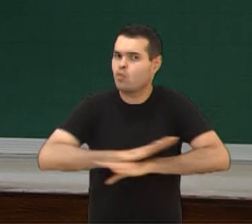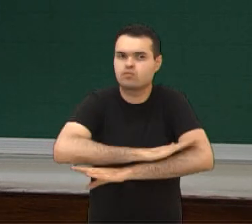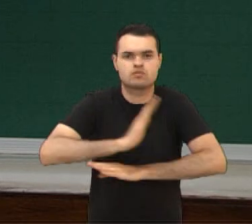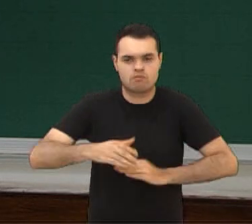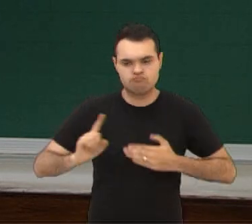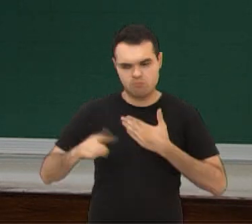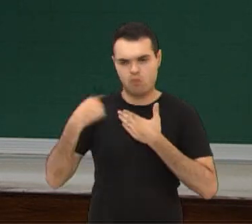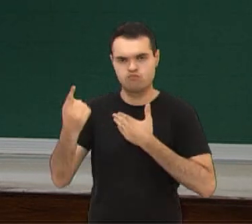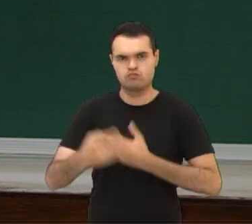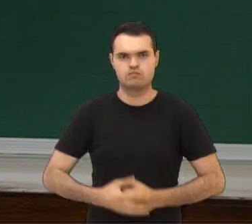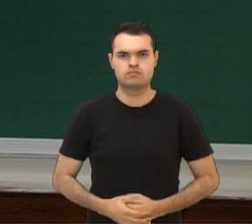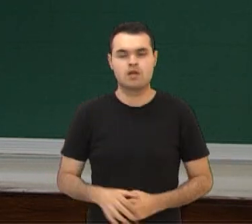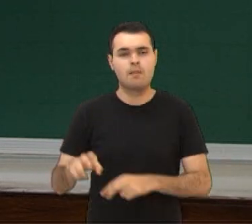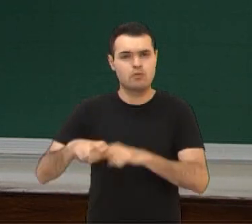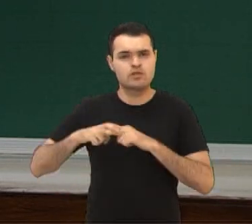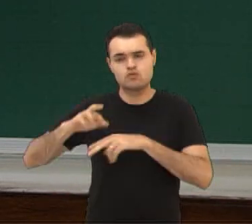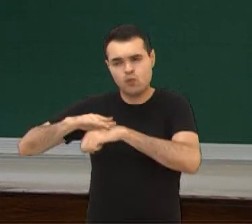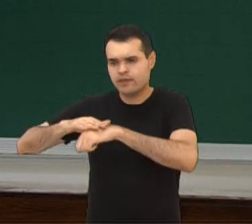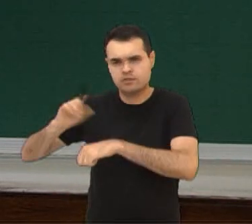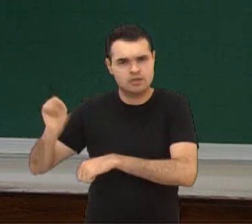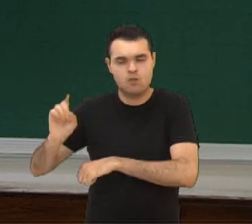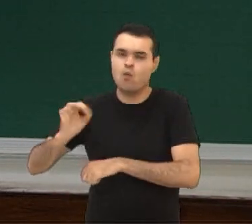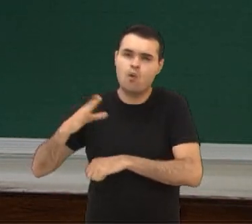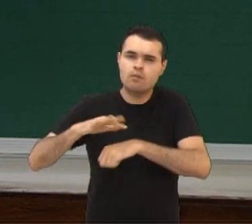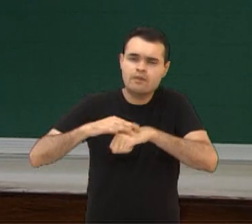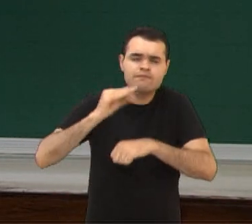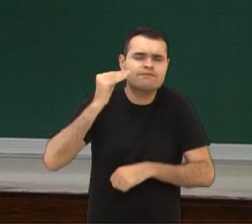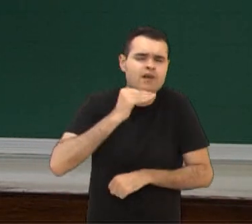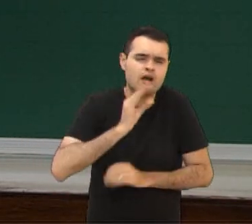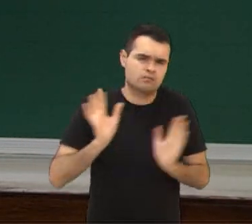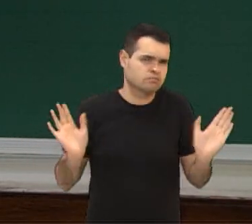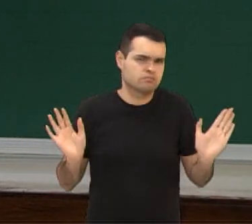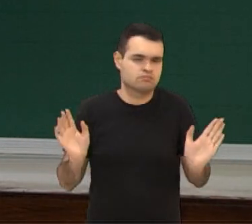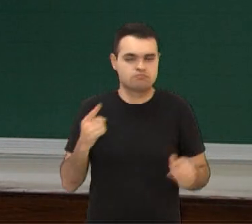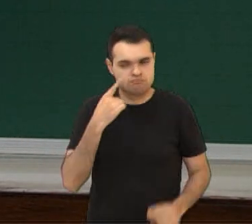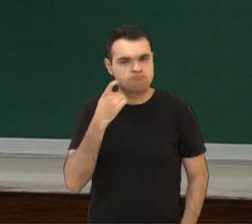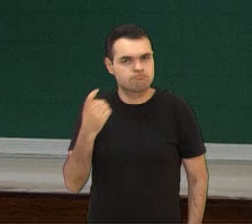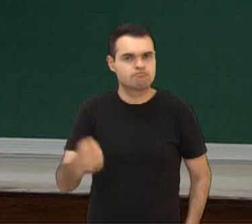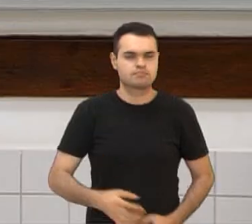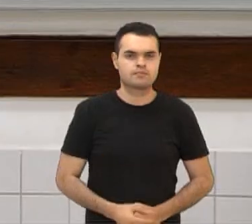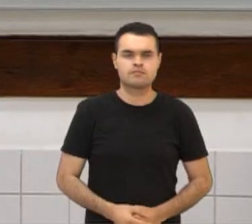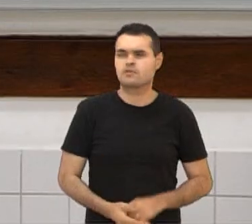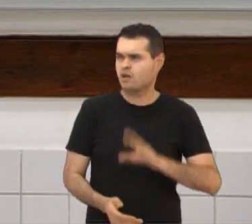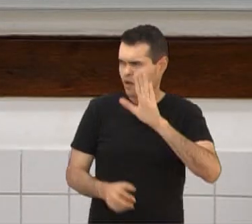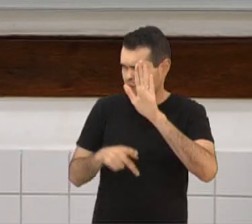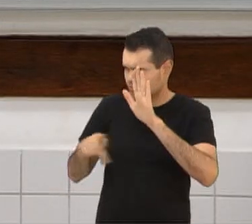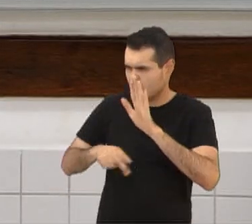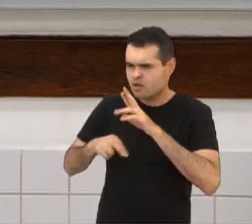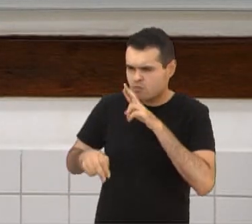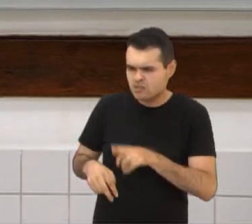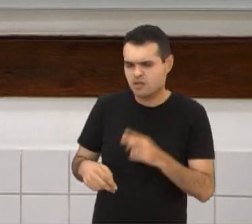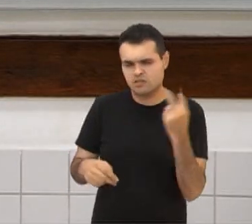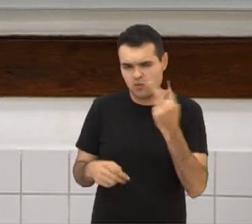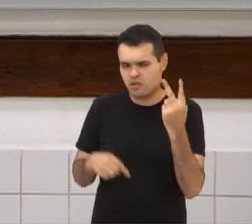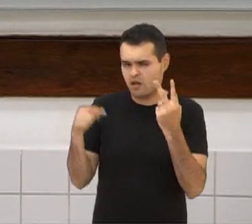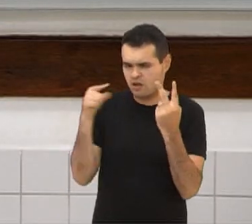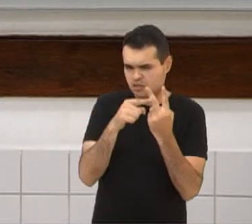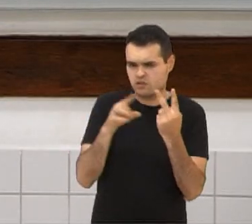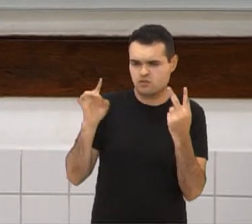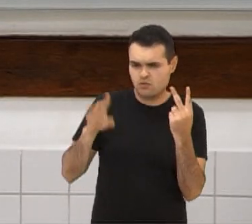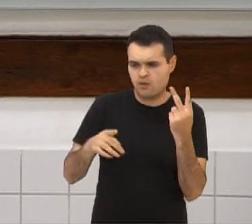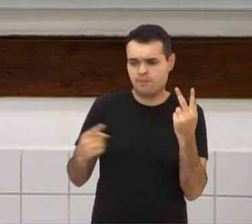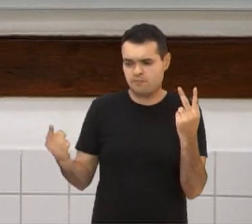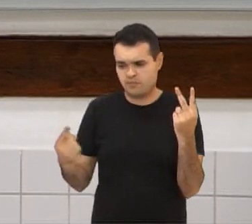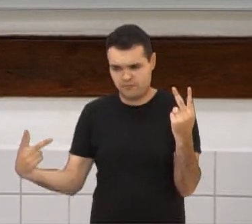não fica doente. Ou se fica de uma maneira mais branda. Então, bem interessante isso. Tá, professora, então a resposta secundária ocorre só quando